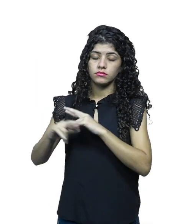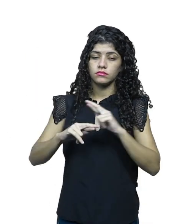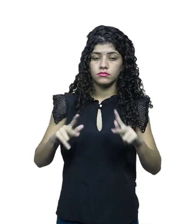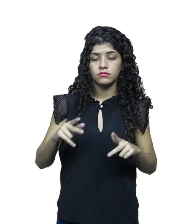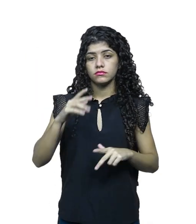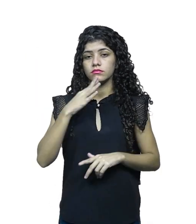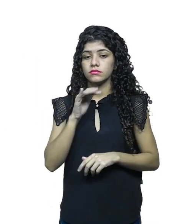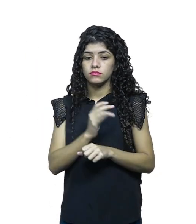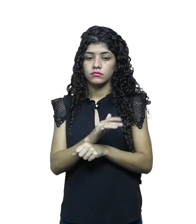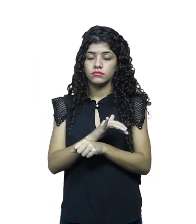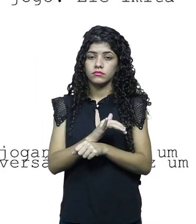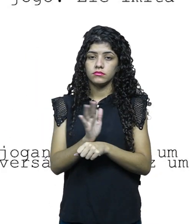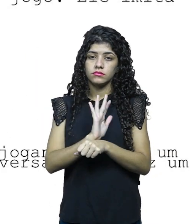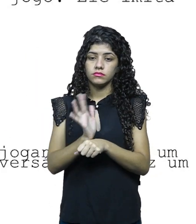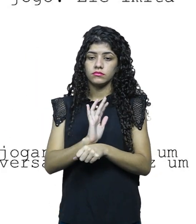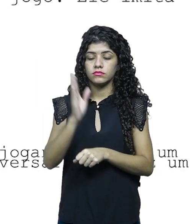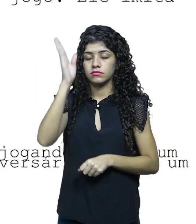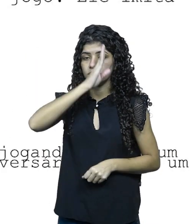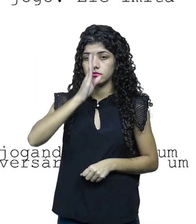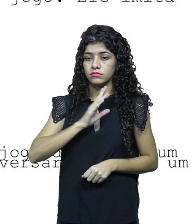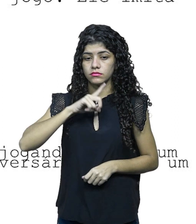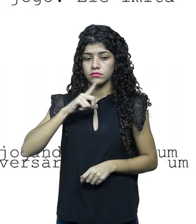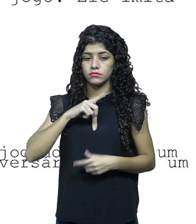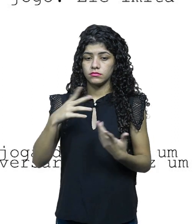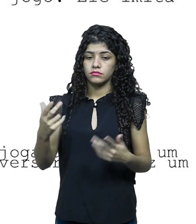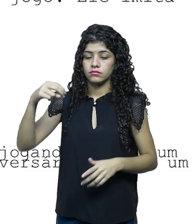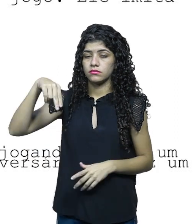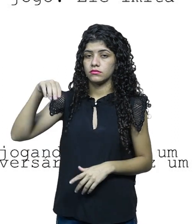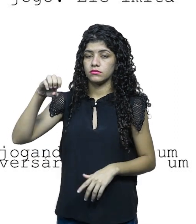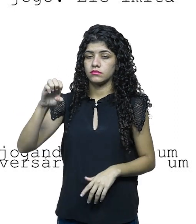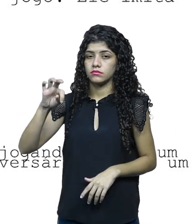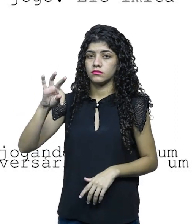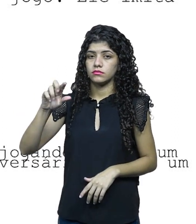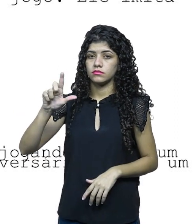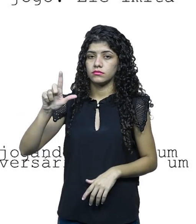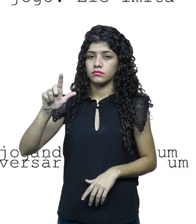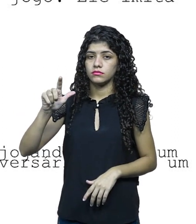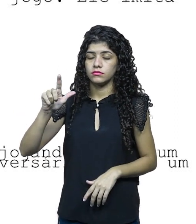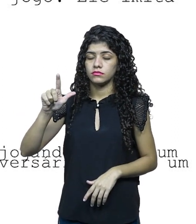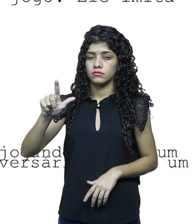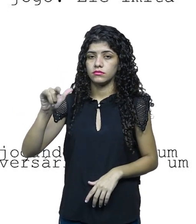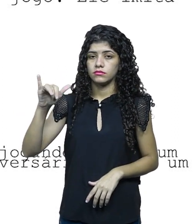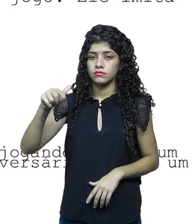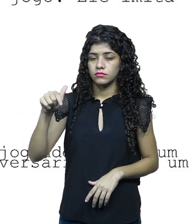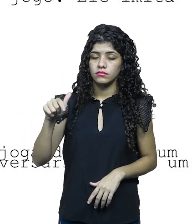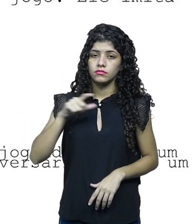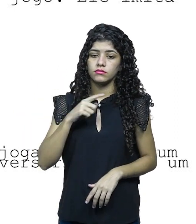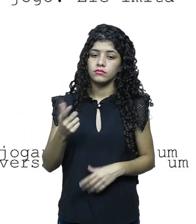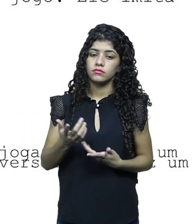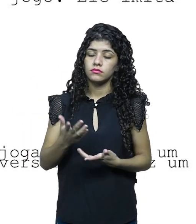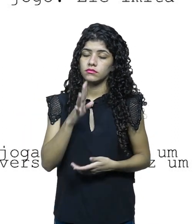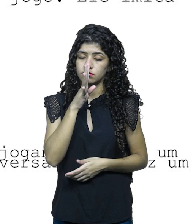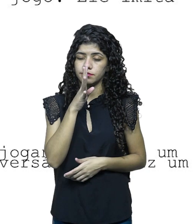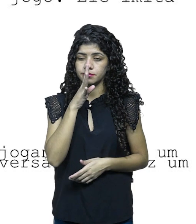orientações de como colocar ele aí. Trouxe alguns roteiros de filmes brasileiros, tem outro que está na Netflix para